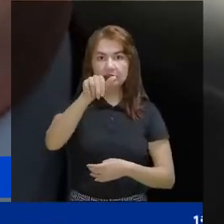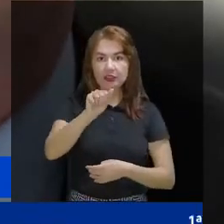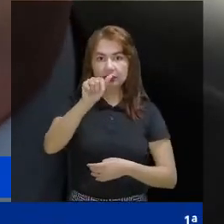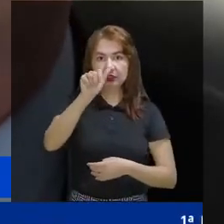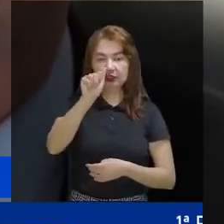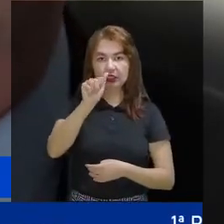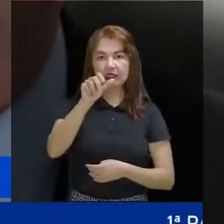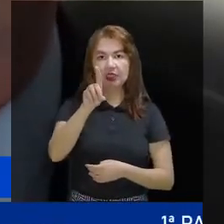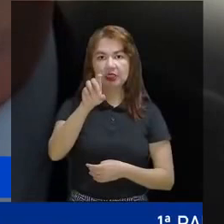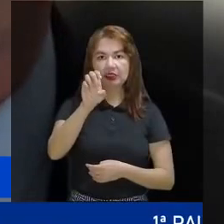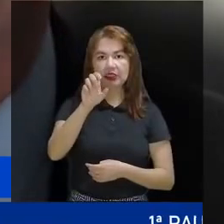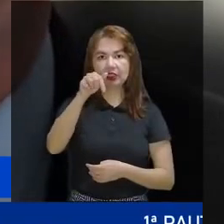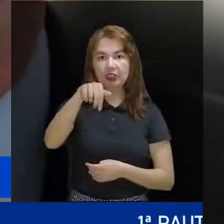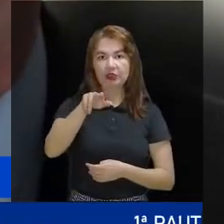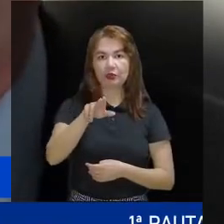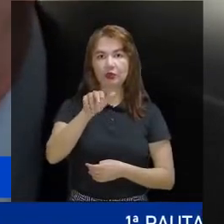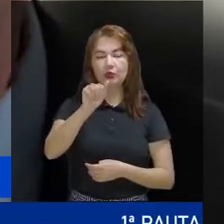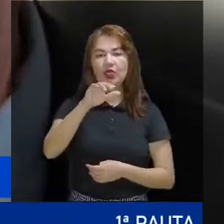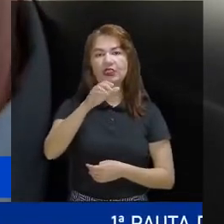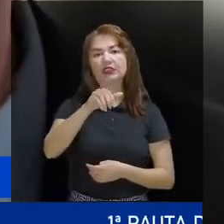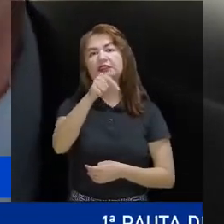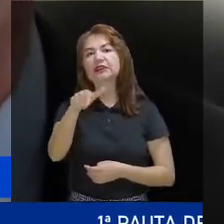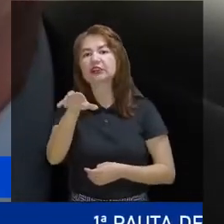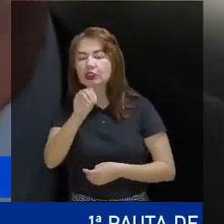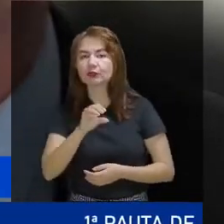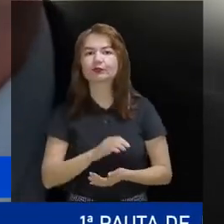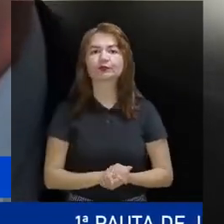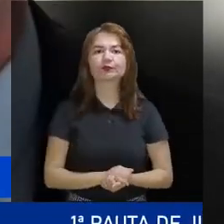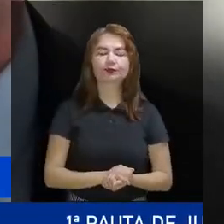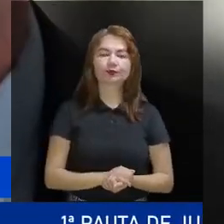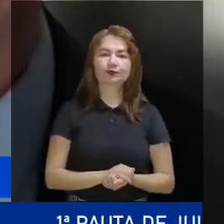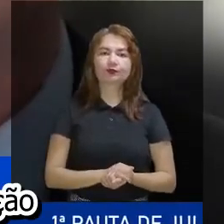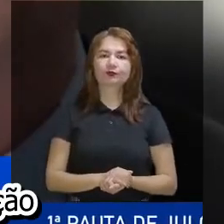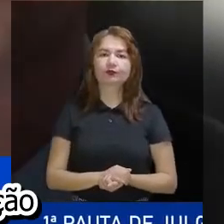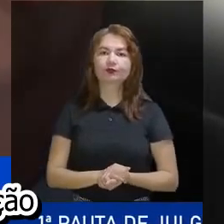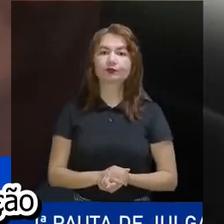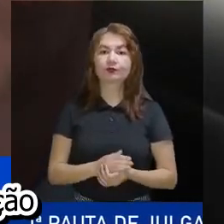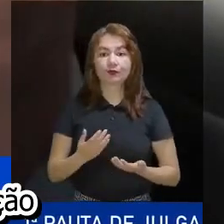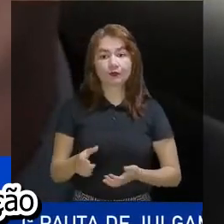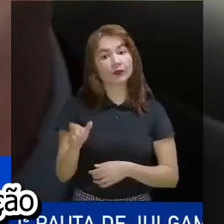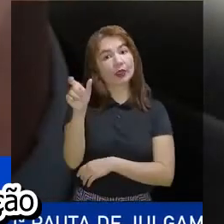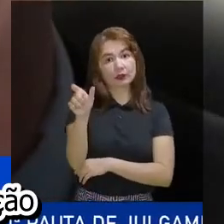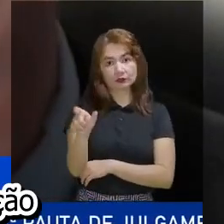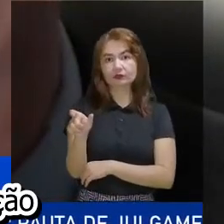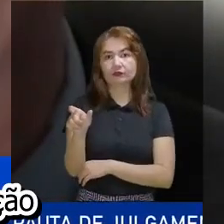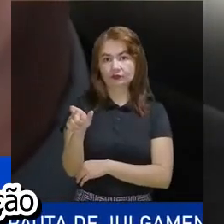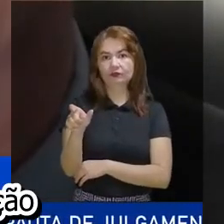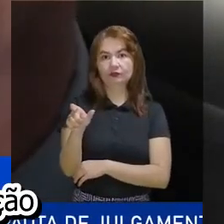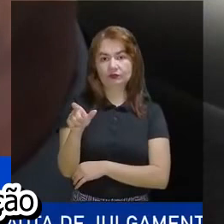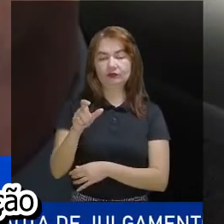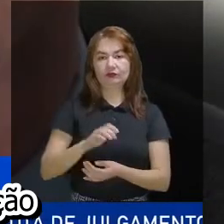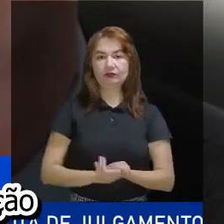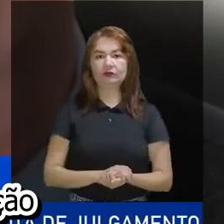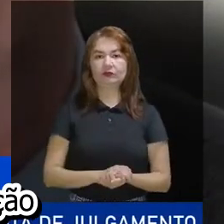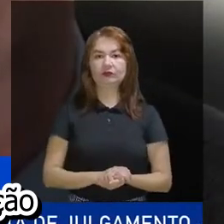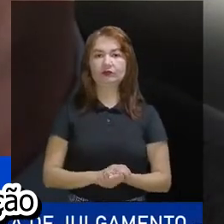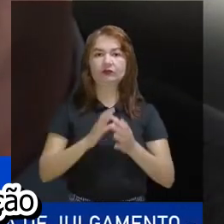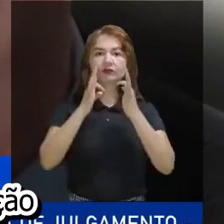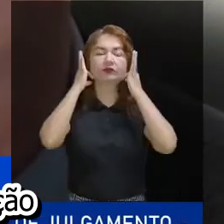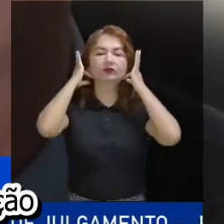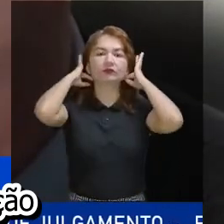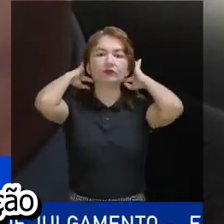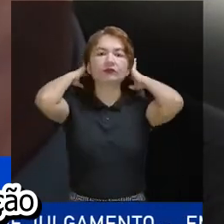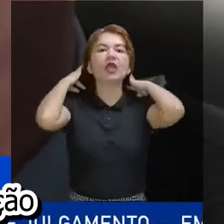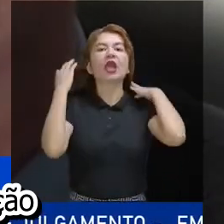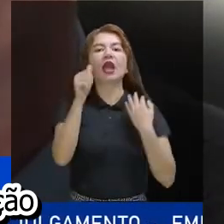A preliminar em tela foi rejeitada nos seguintes termos. Foco no juiz Diz a Anselmo parte autora Gonçalves. que, no tocante à inadequação da via